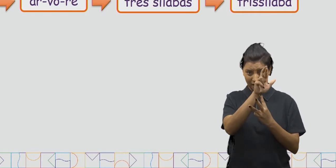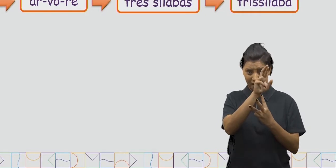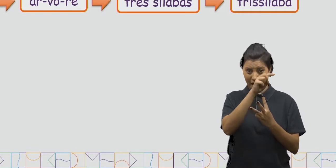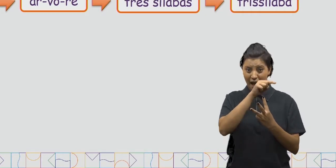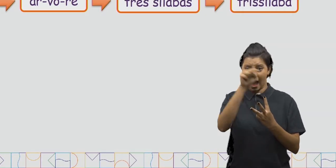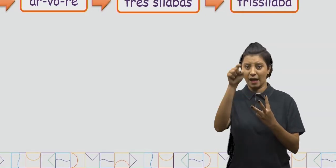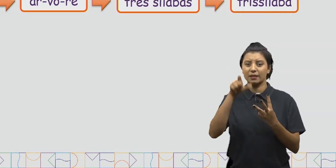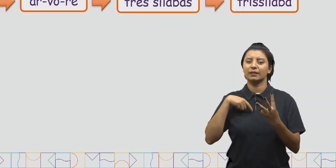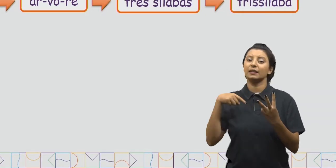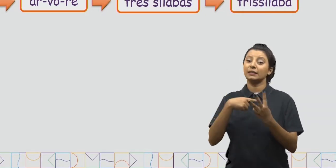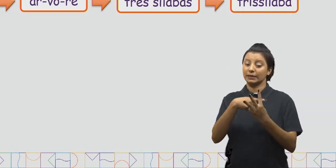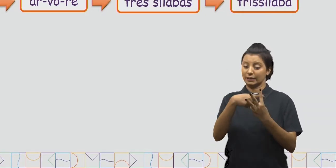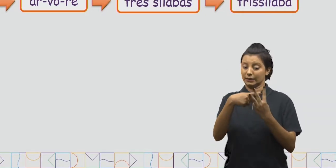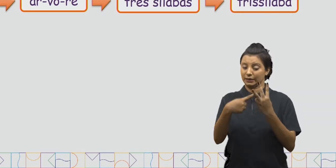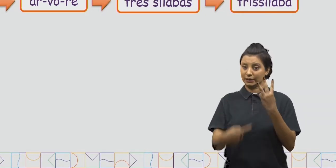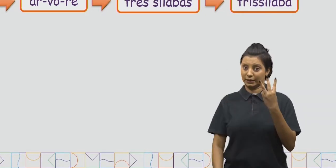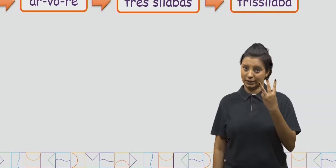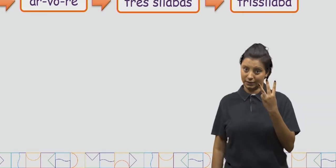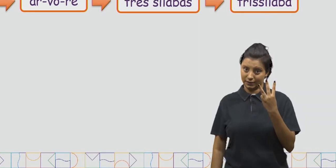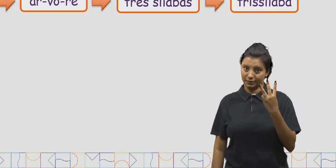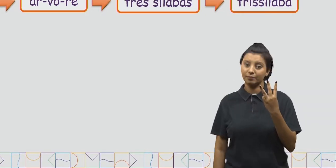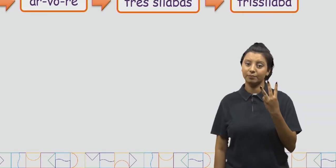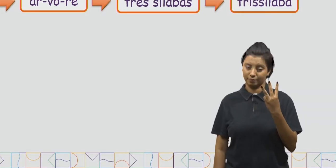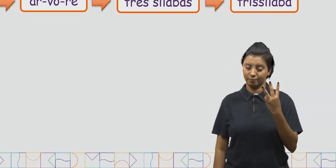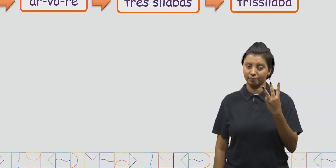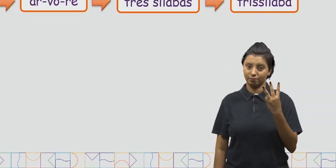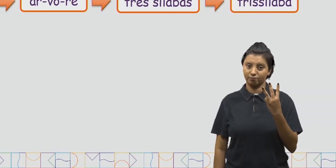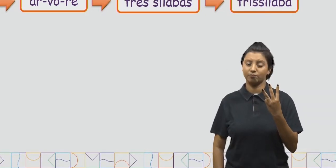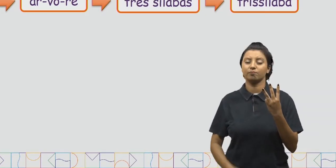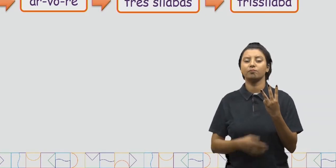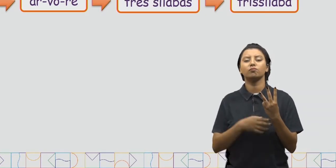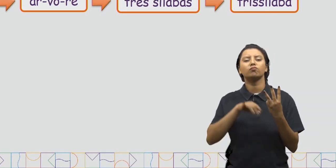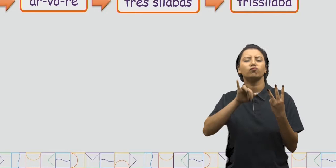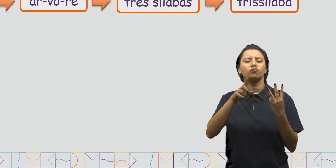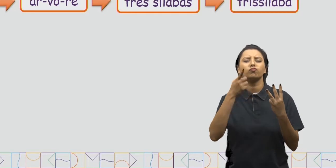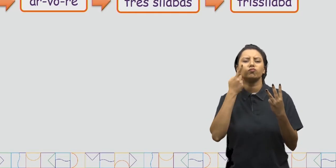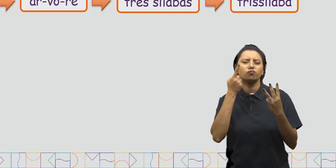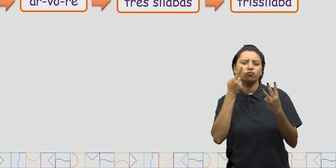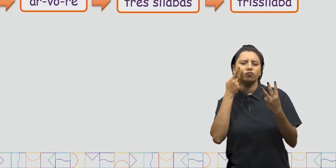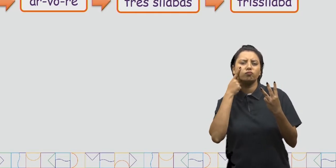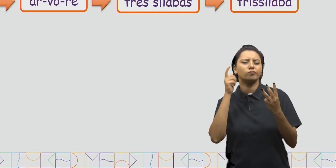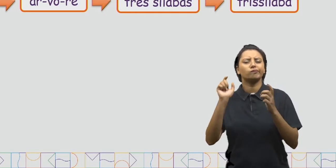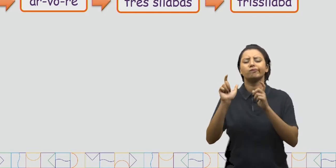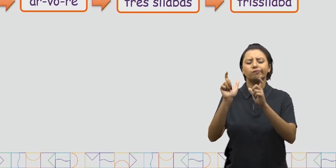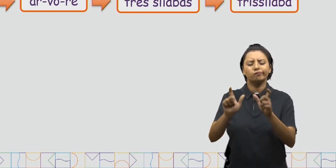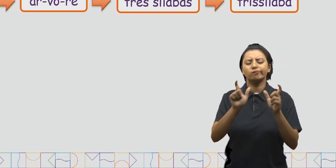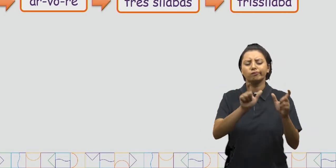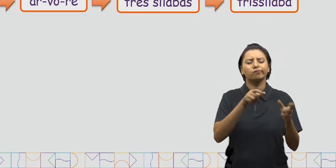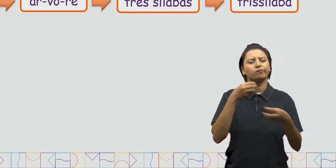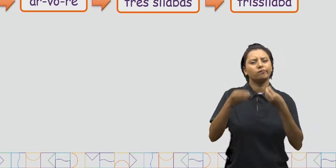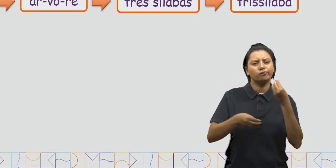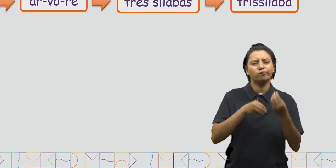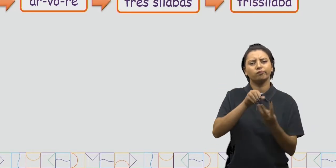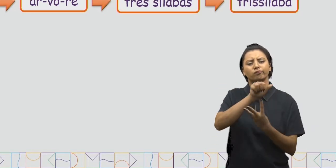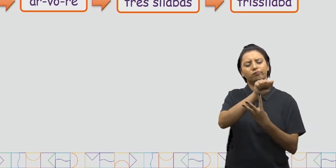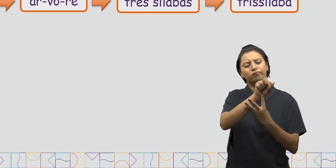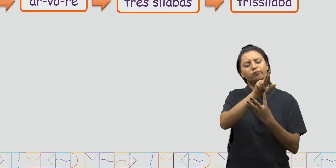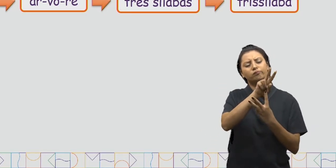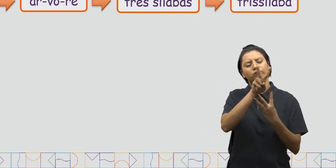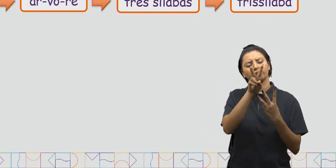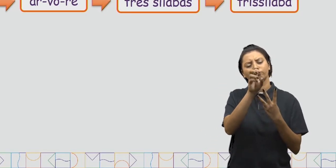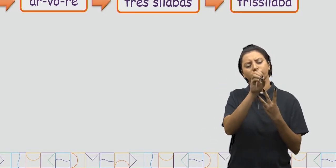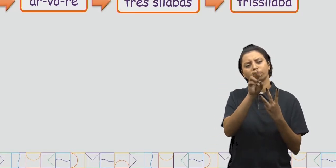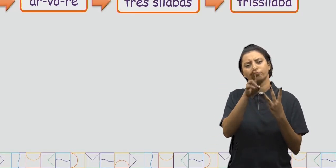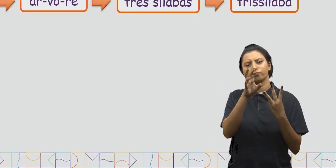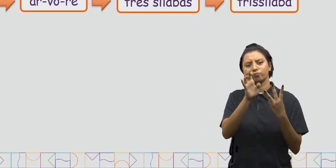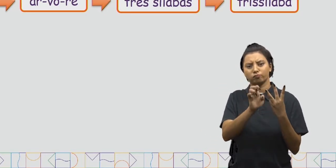possui 3 sílabas. Ela é trissílaba. Se verificarmos a posição de cada sílaba de árvore, veremos